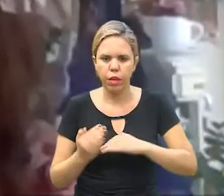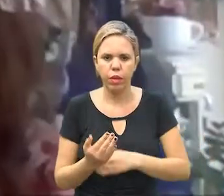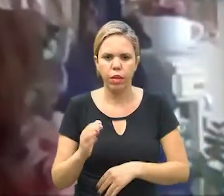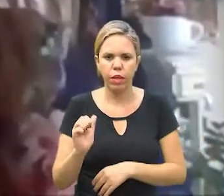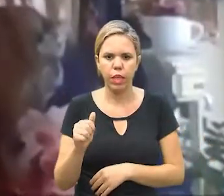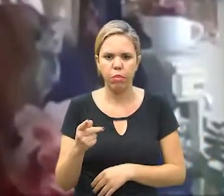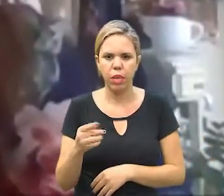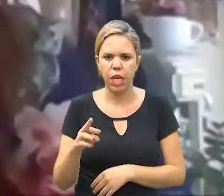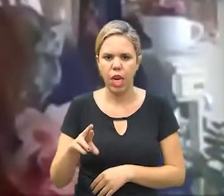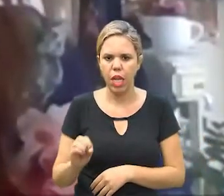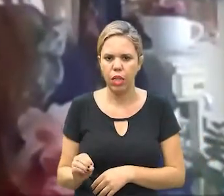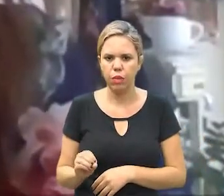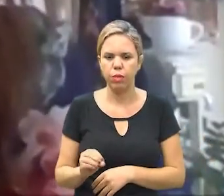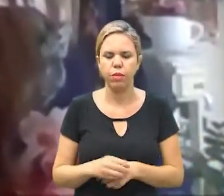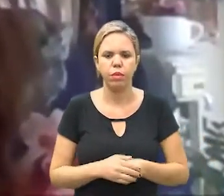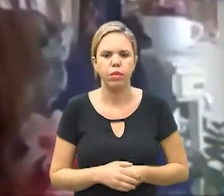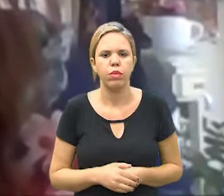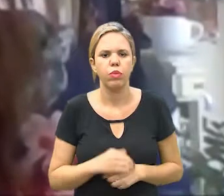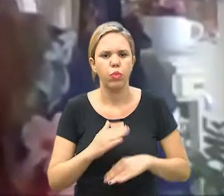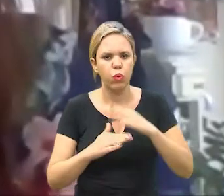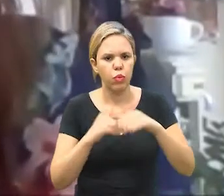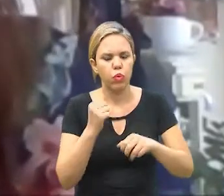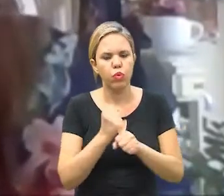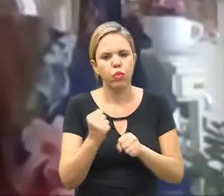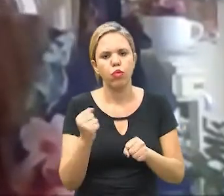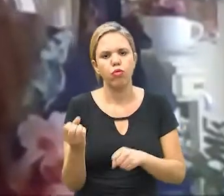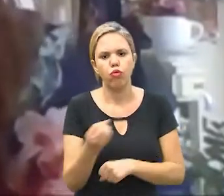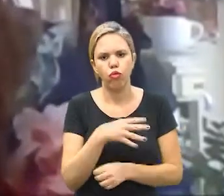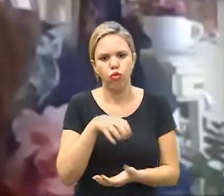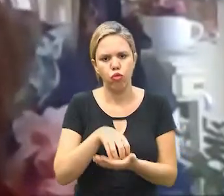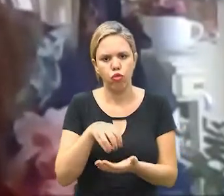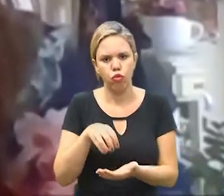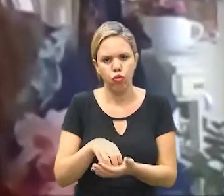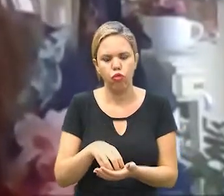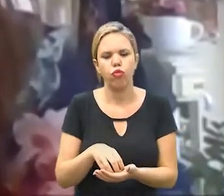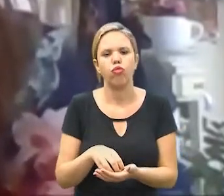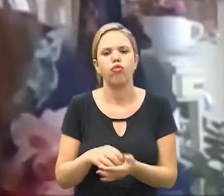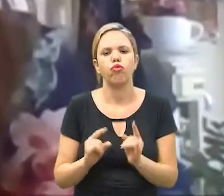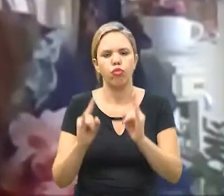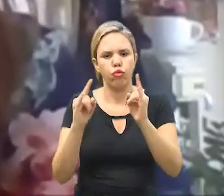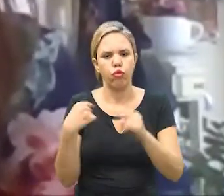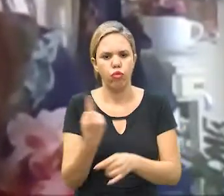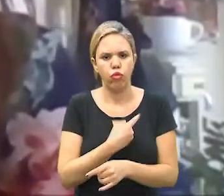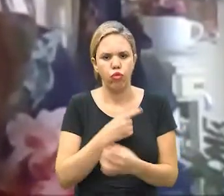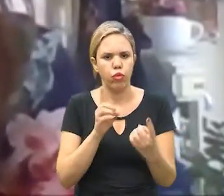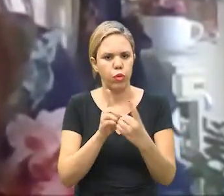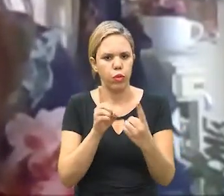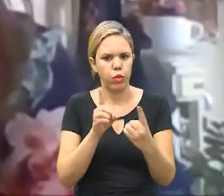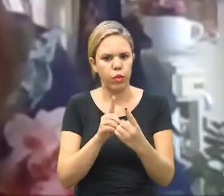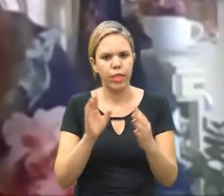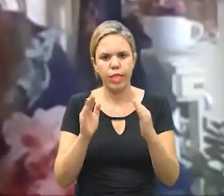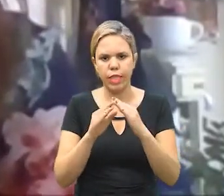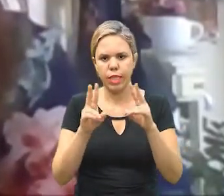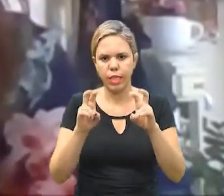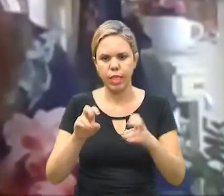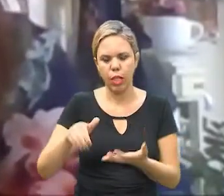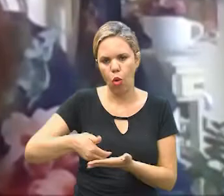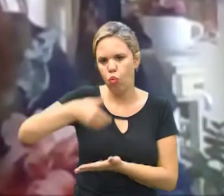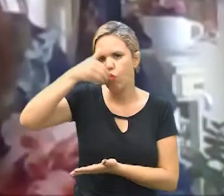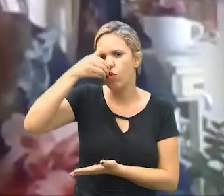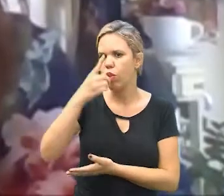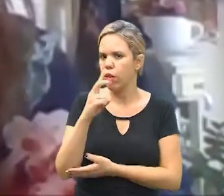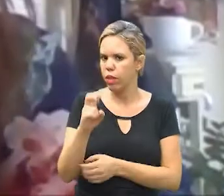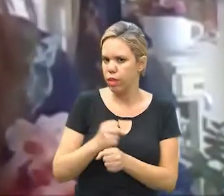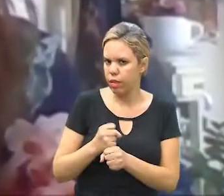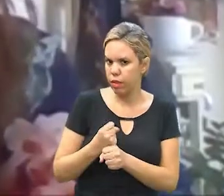Campineiro e construíram uma nova sede. Nós funcionamos como Casa da Sopa até mais ou menos uns